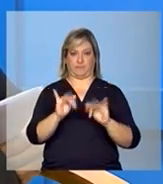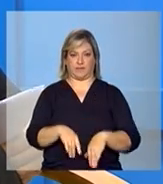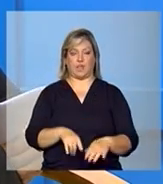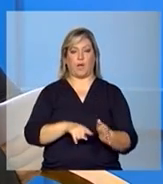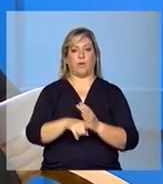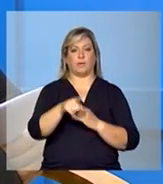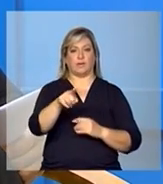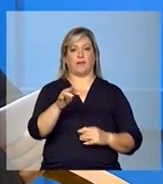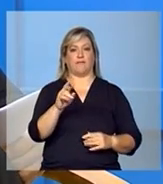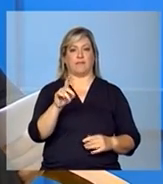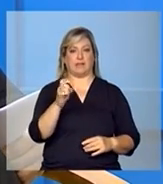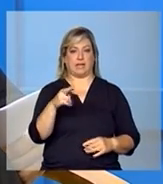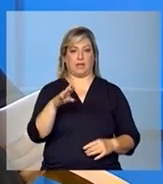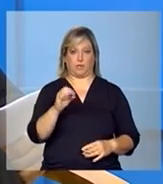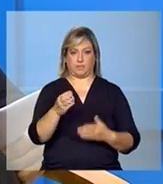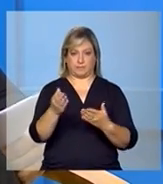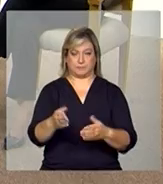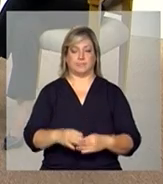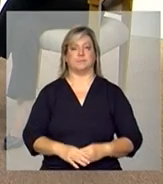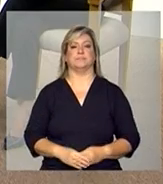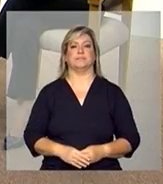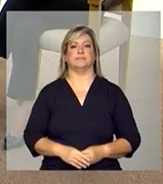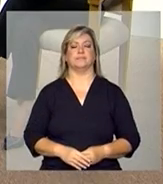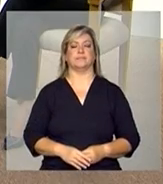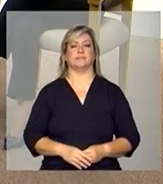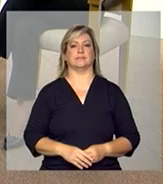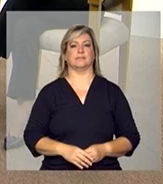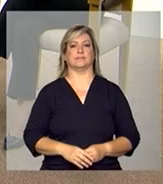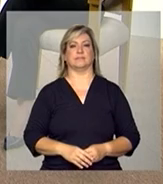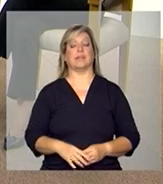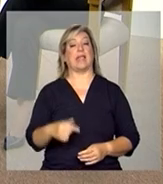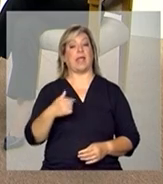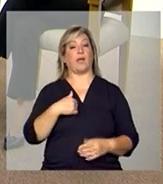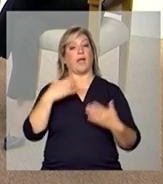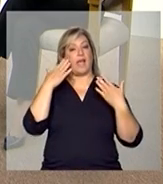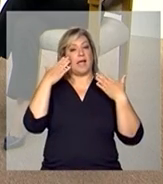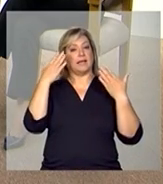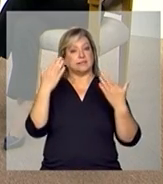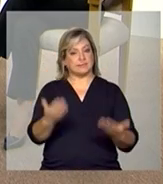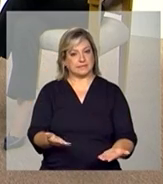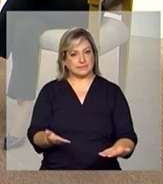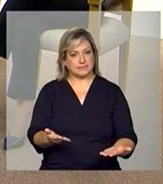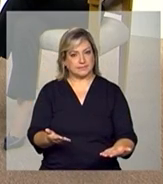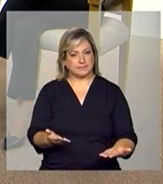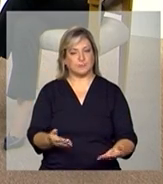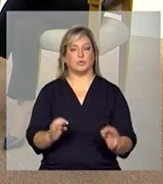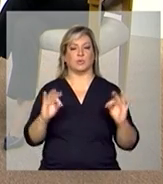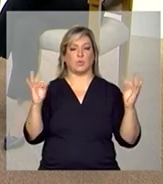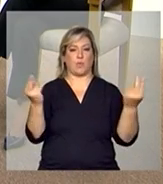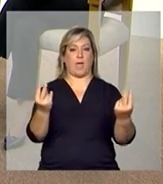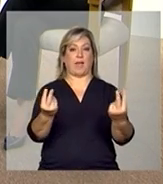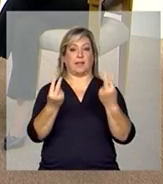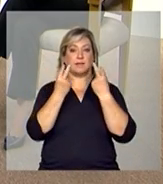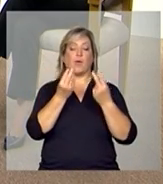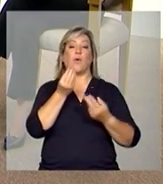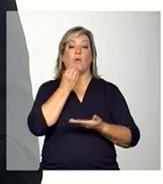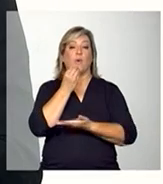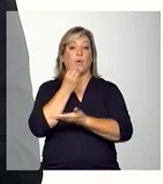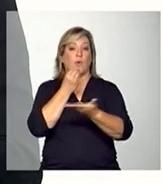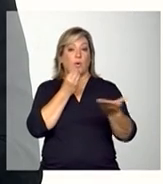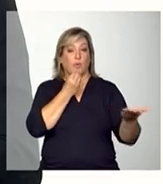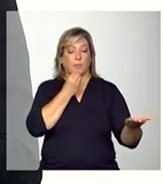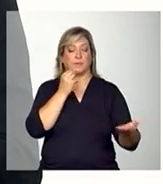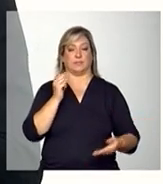você Frederico fica à vontade eh eu agradeço a atenção de todos e a oportunidade